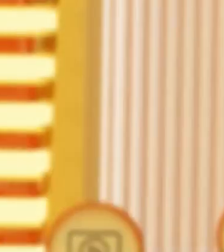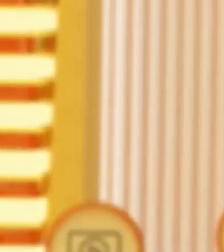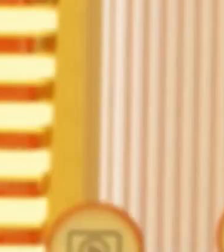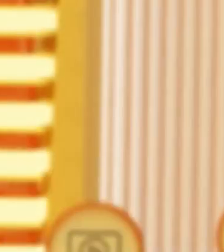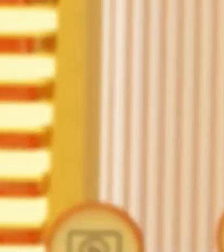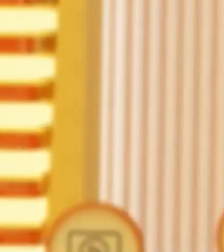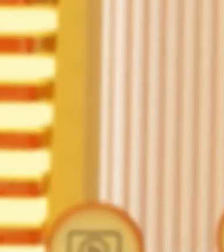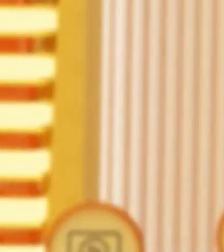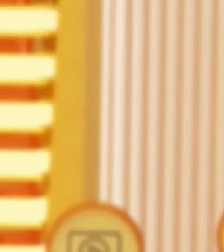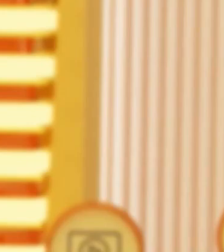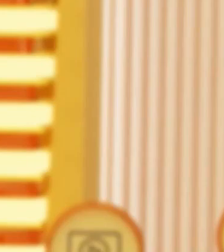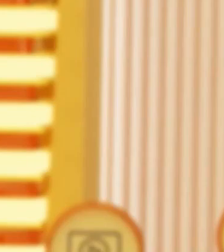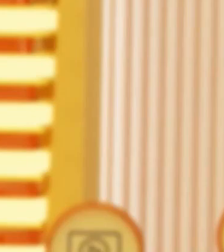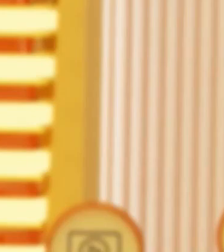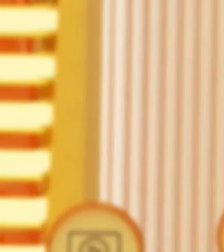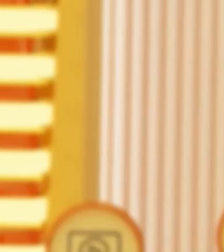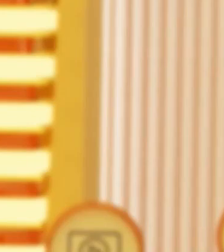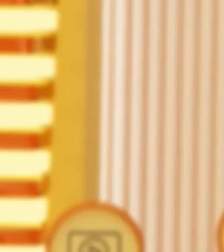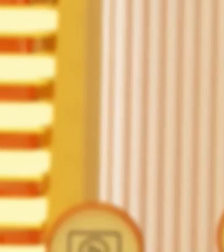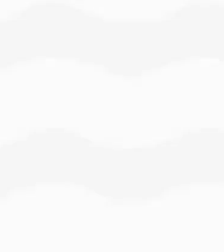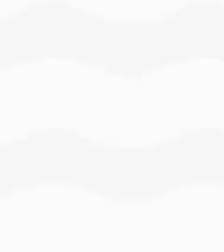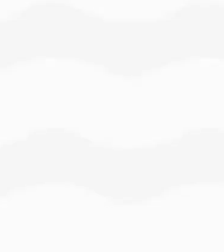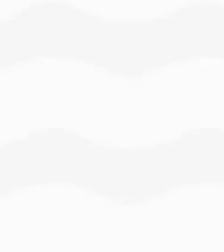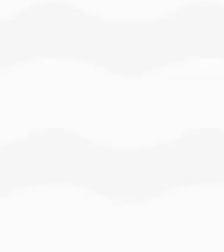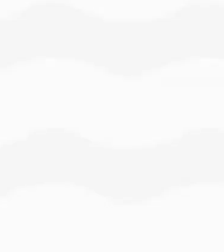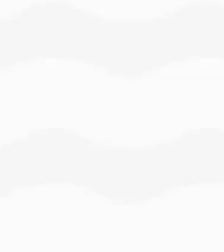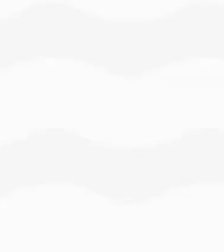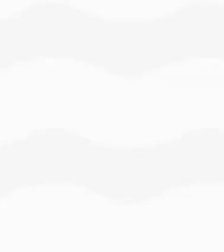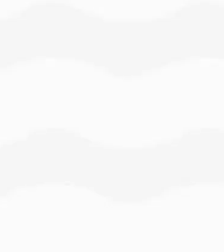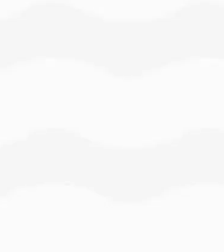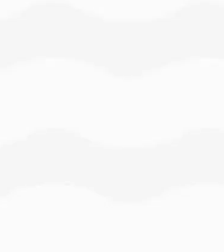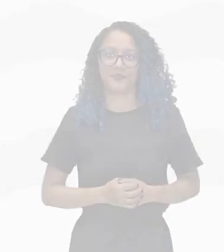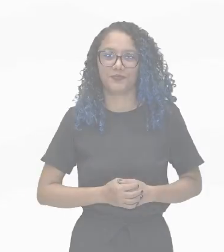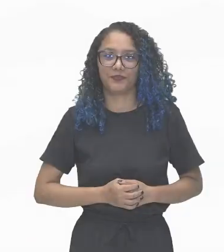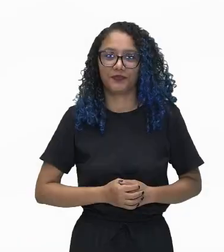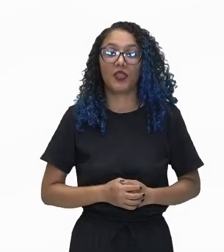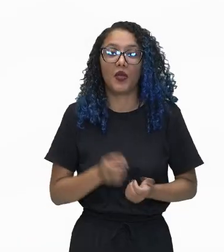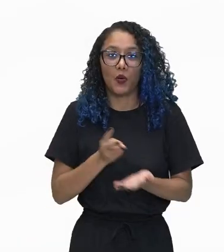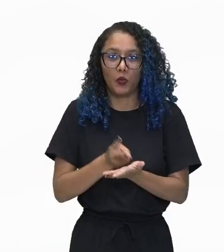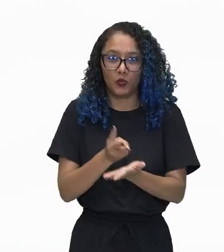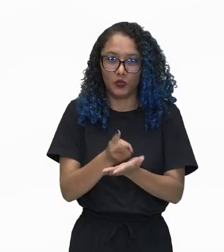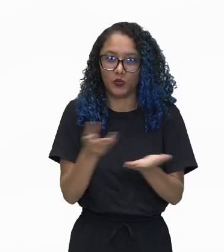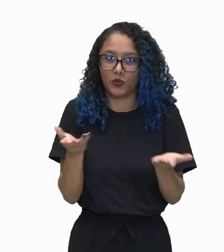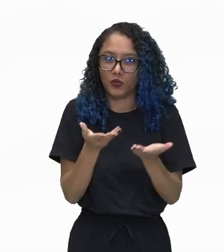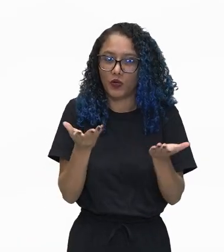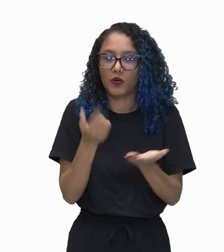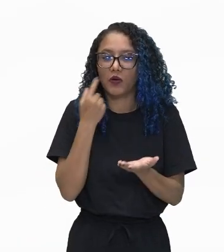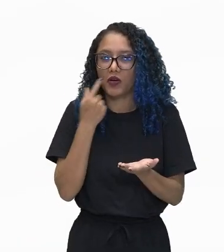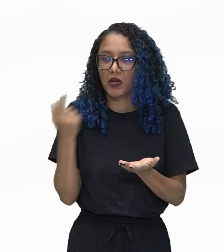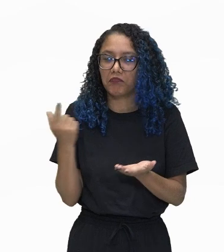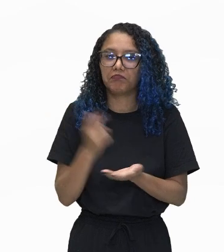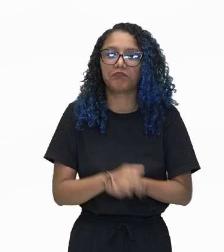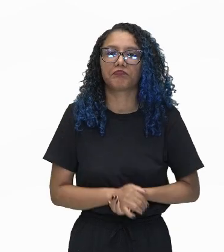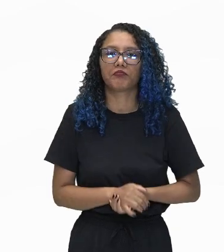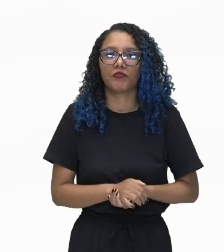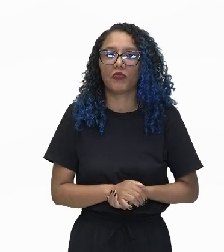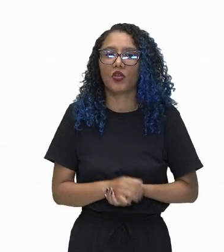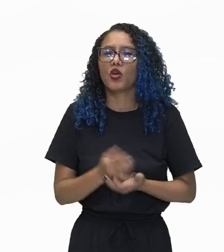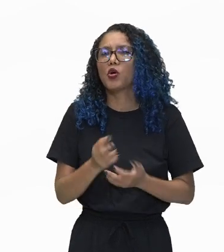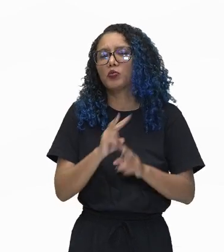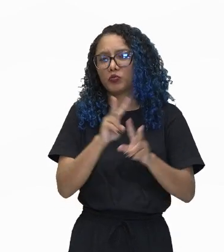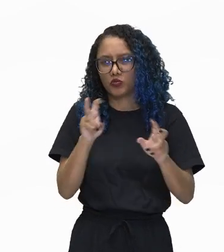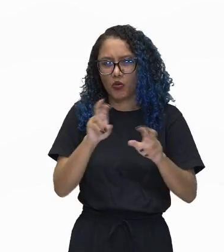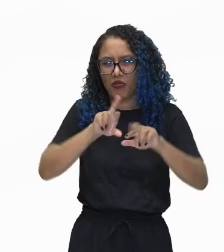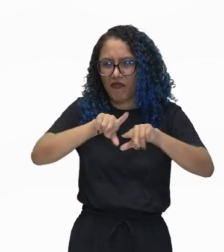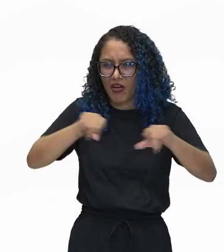a falar sobre pesquisas sobre os dados estatísticos acerca então dos diversos tipos de